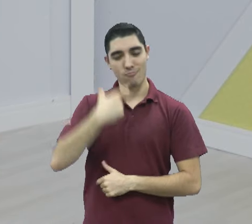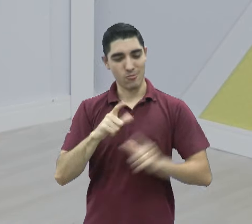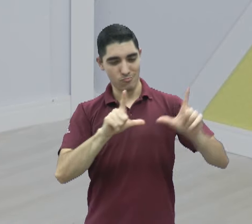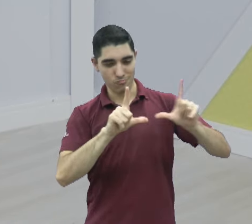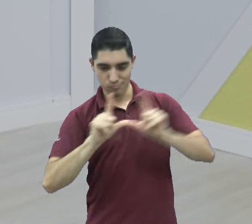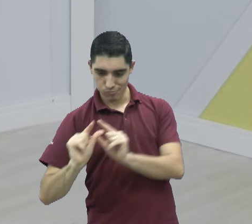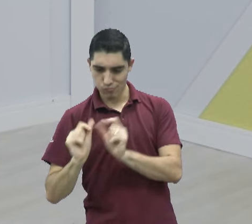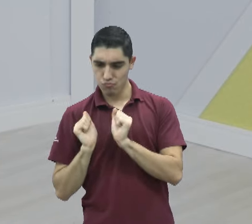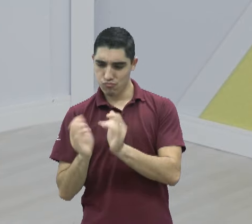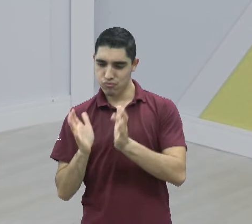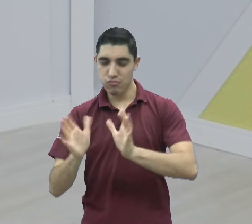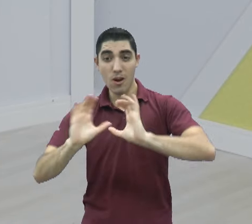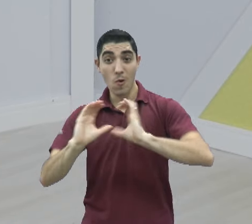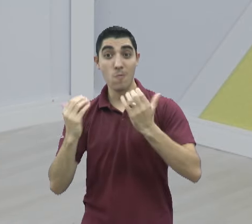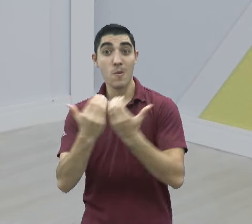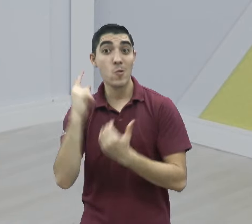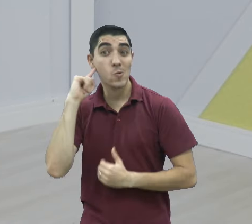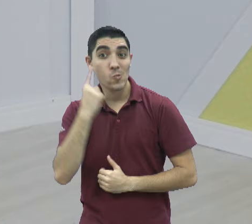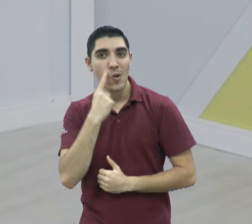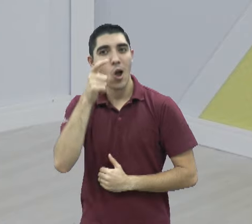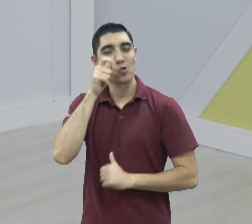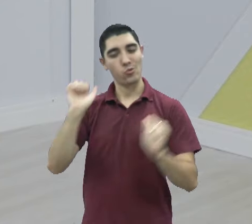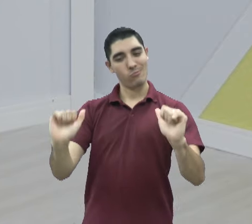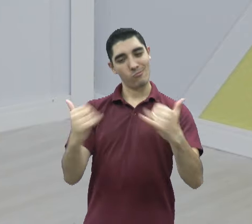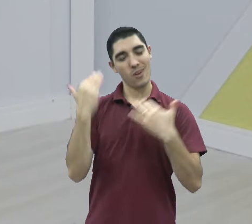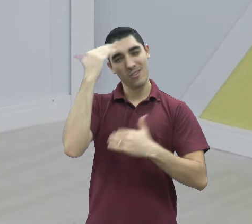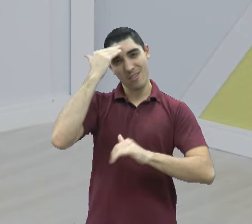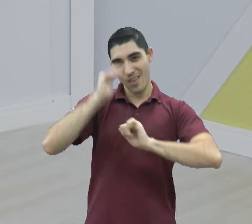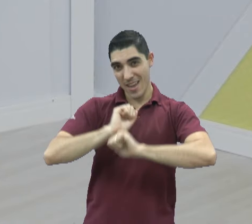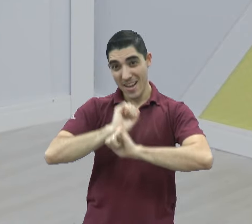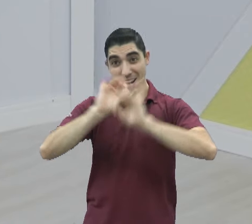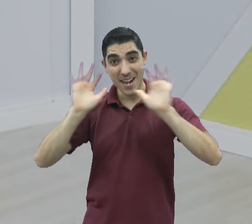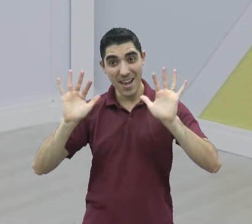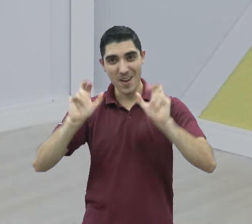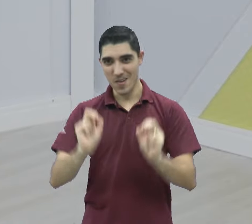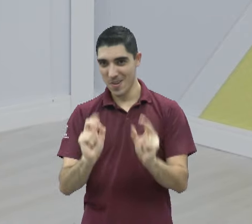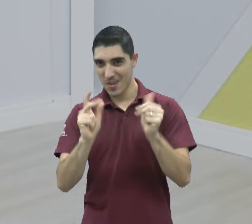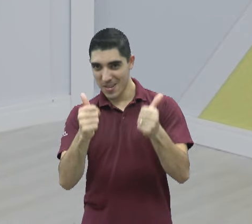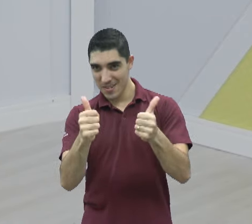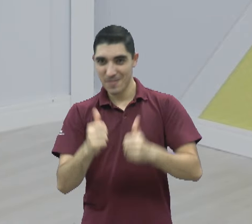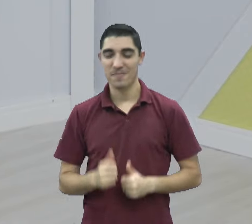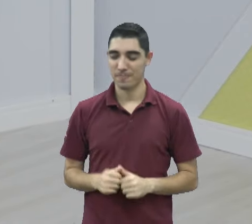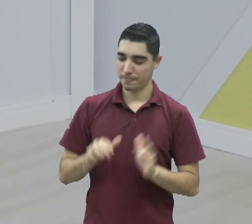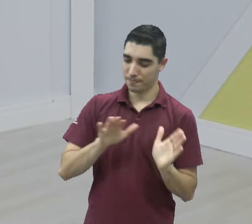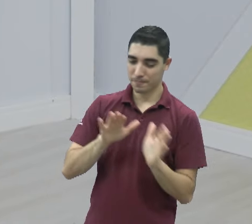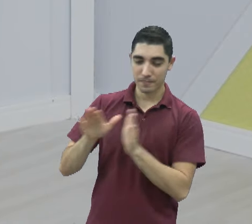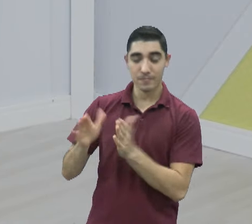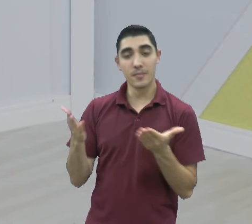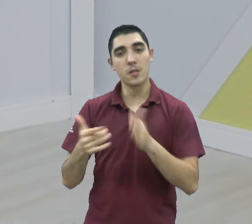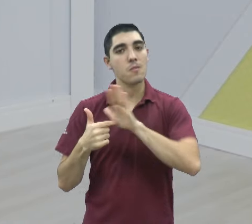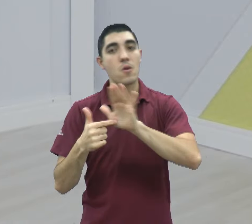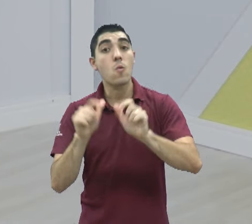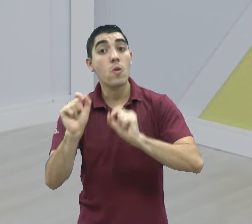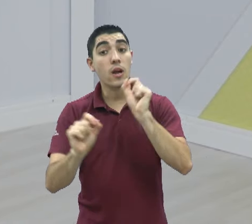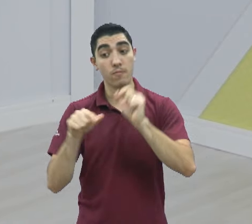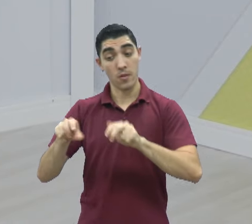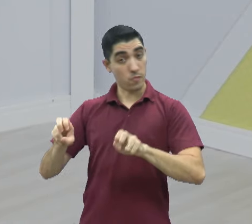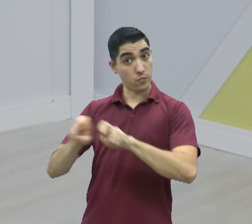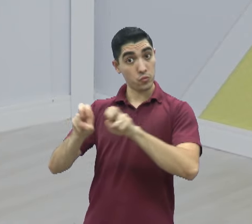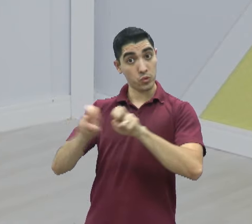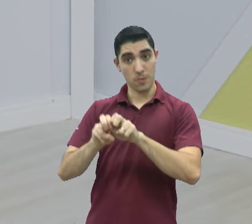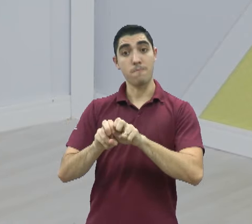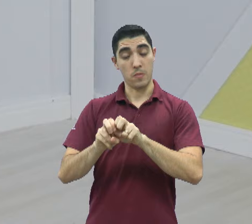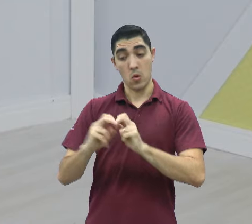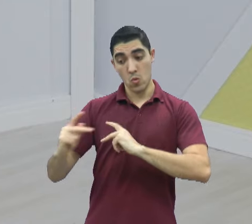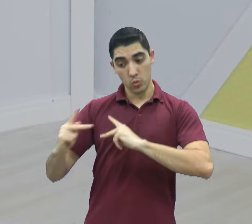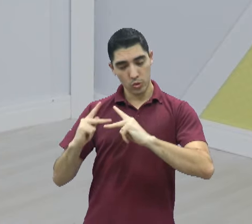a informação para a comunidade surda que acompanha o nosso Hora do Esporte, tá certo? E olha só, a gente começa o Hora de hoje falando de futsal, porque o time do